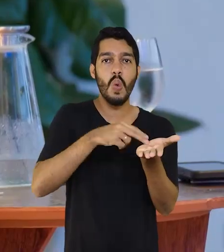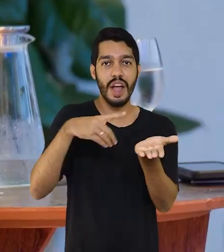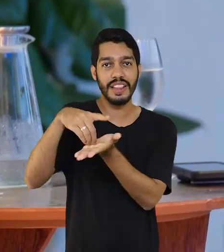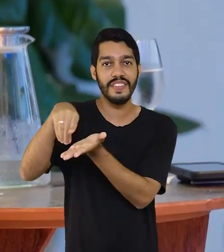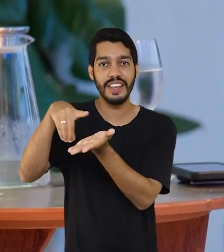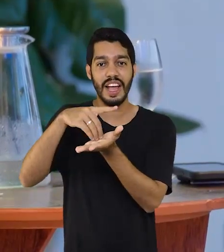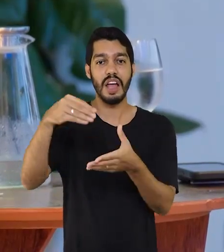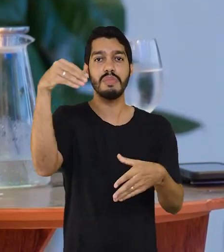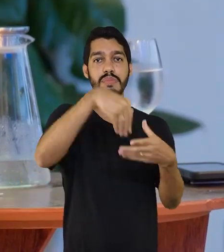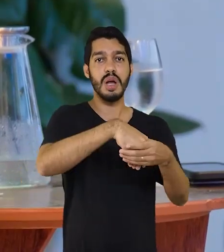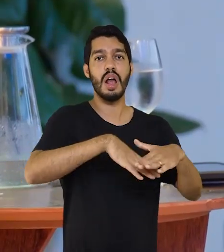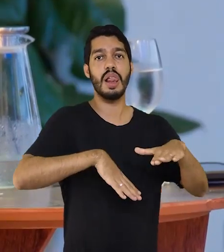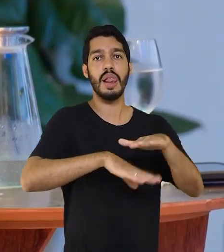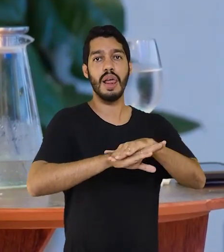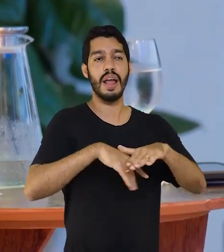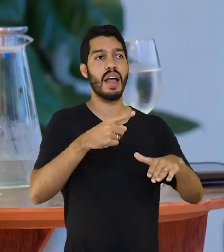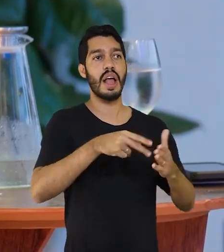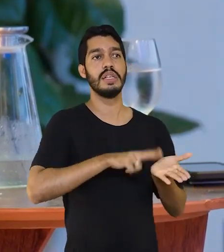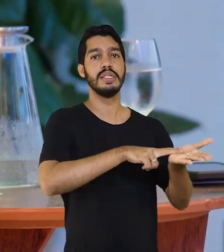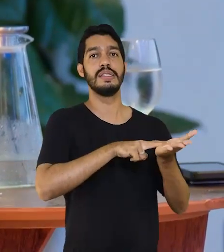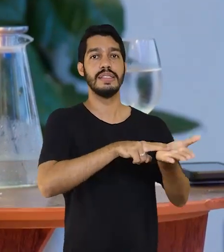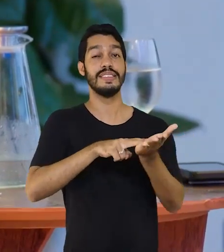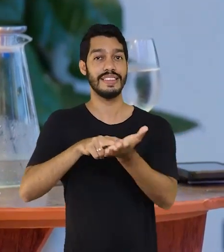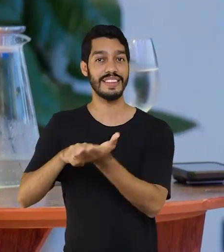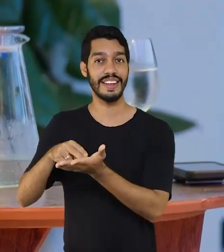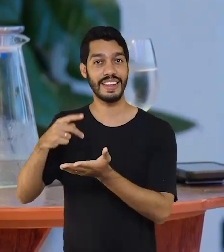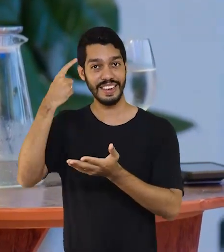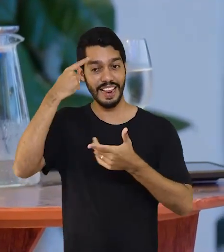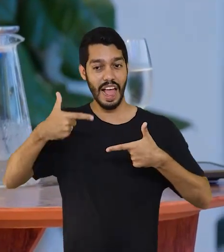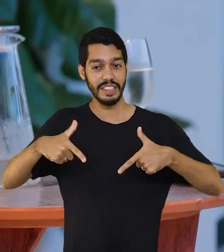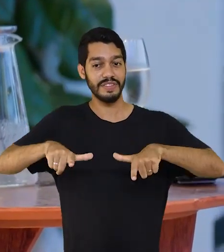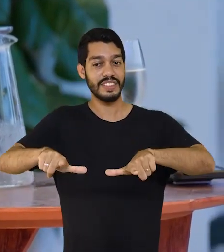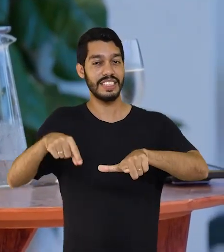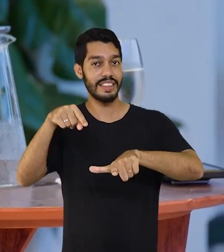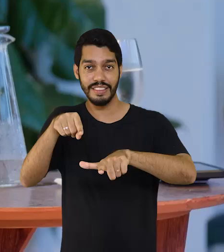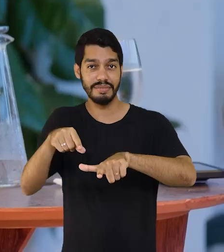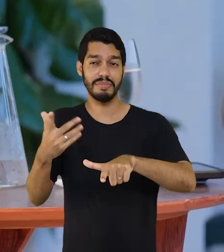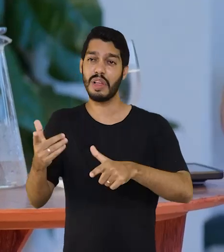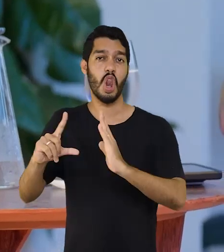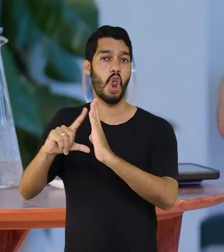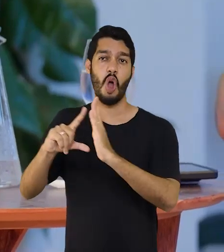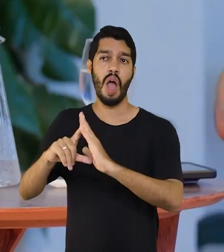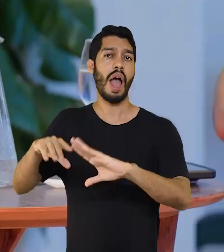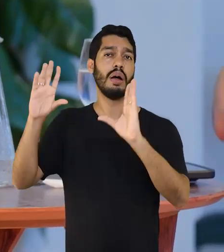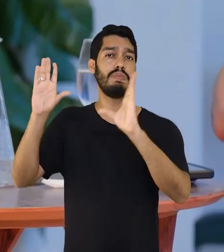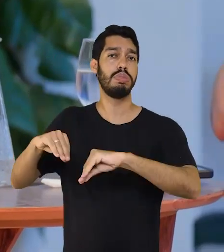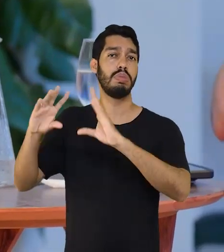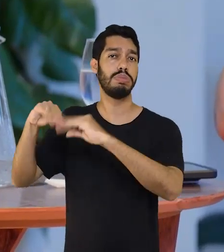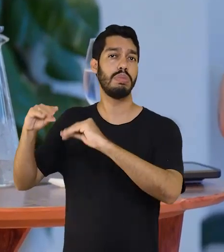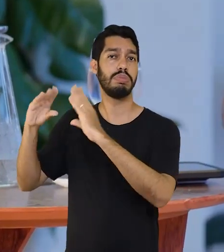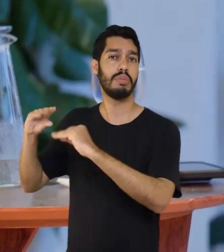isso é impensável. E destruiu a Blockbuster, que tinha uma a cada esquina quase em qualquer lugar. Então, por que você